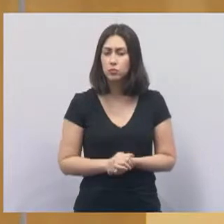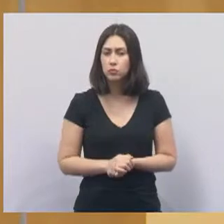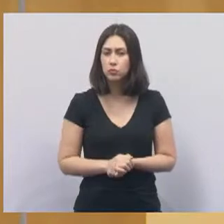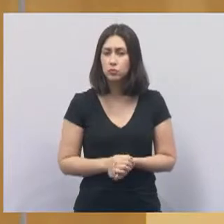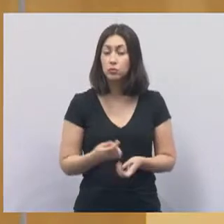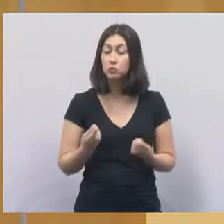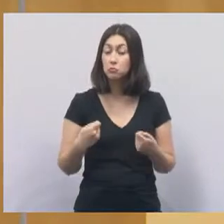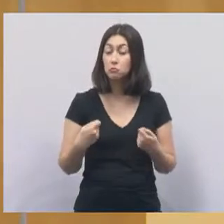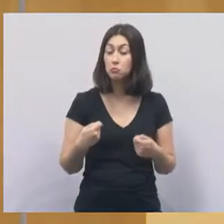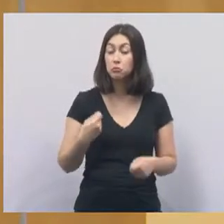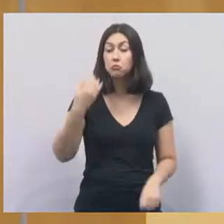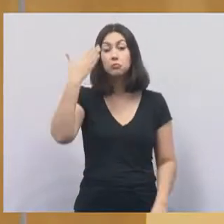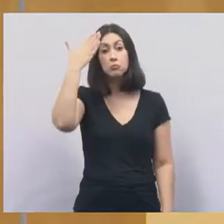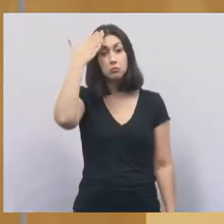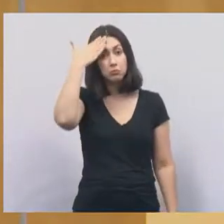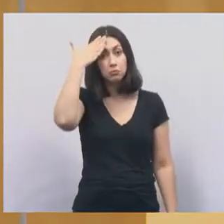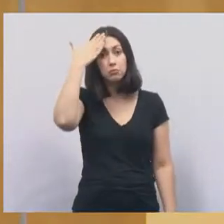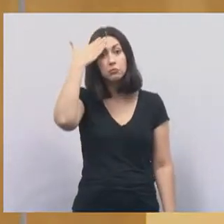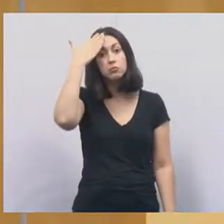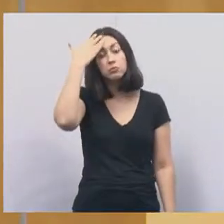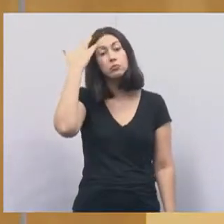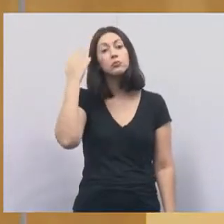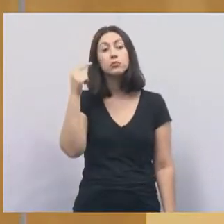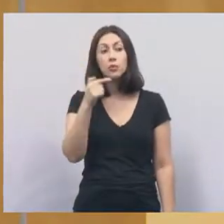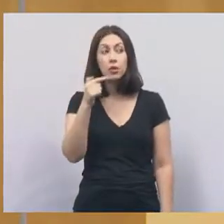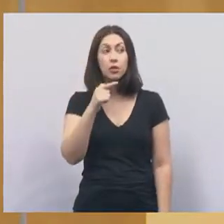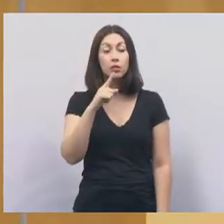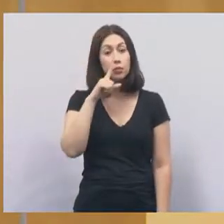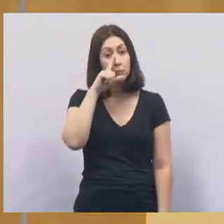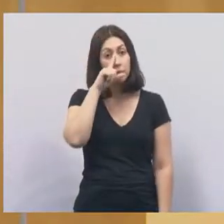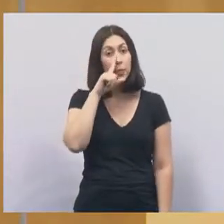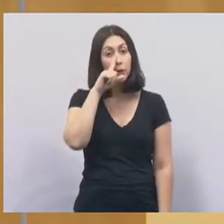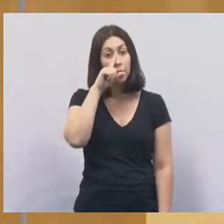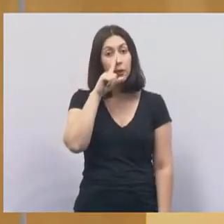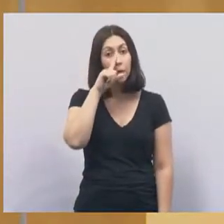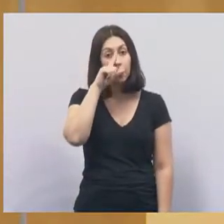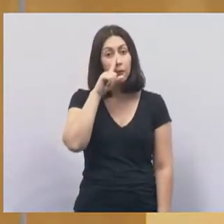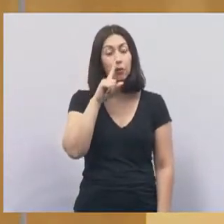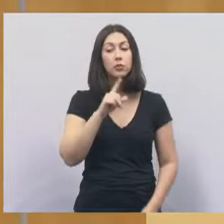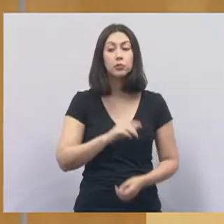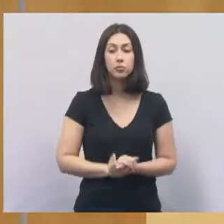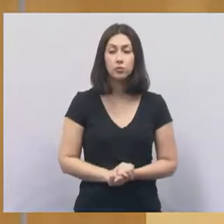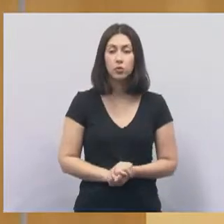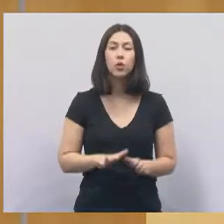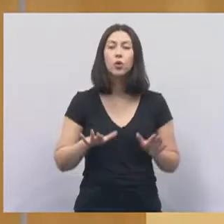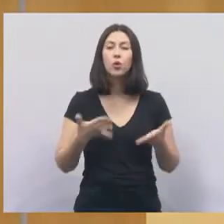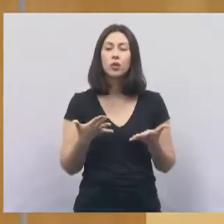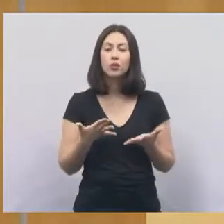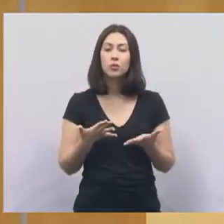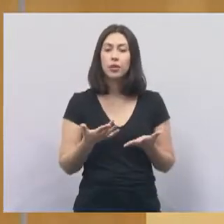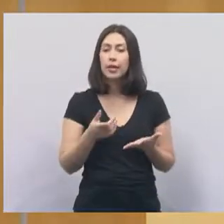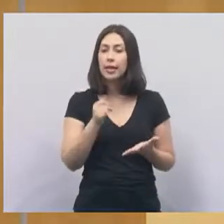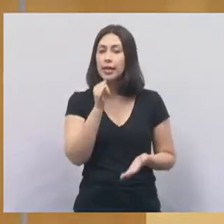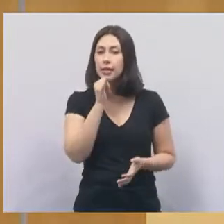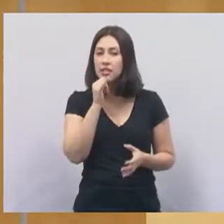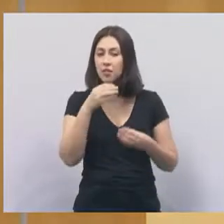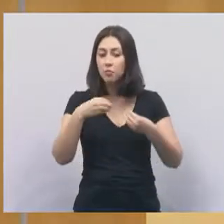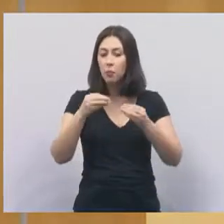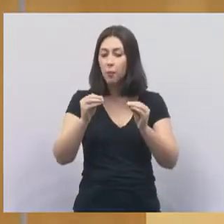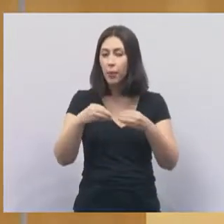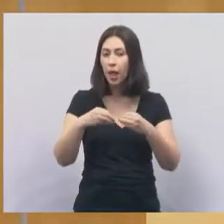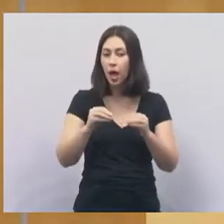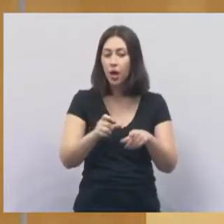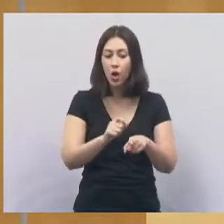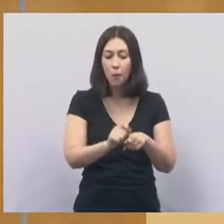tem que se saber o que ela pode provocar quando você queima um plástico por exemplo